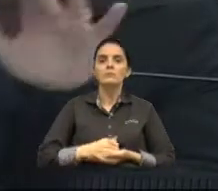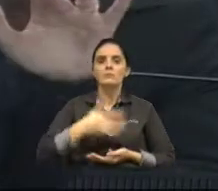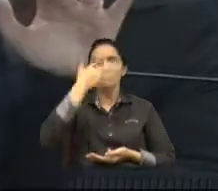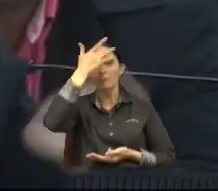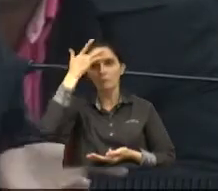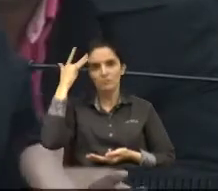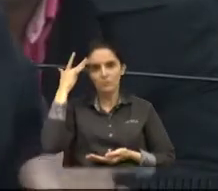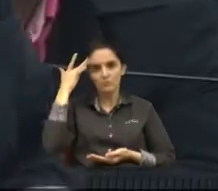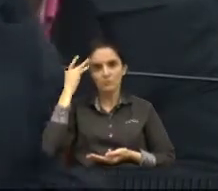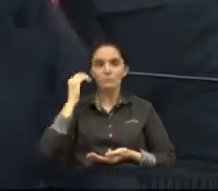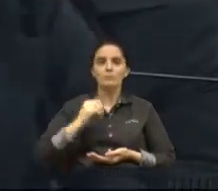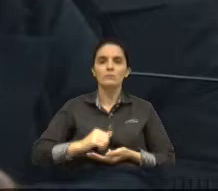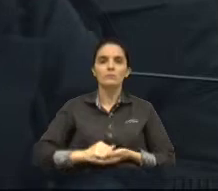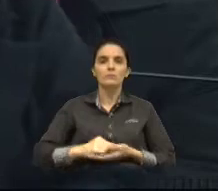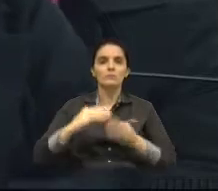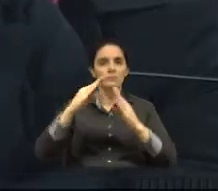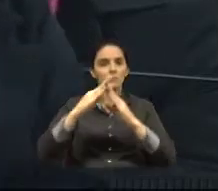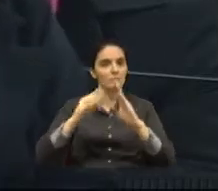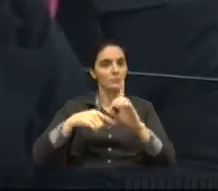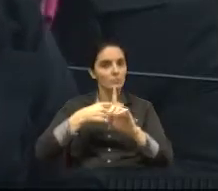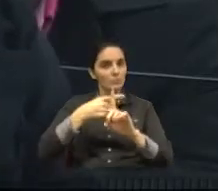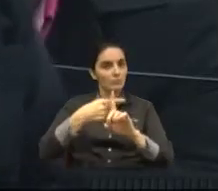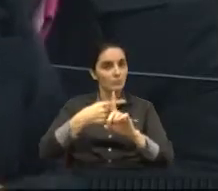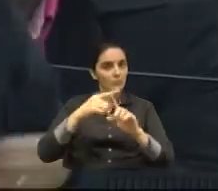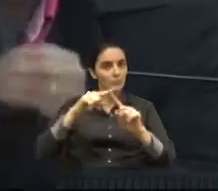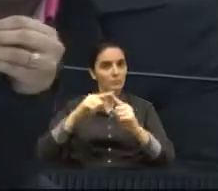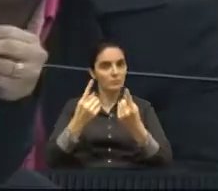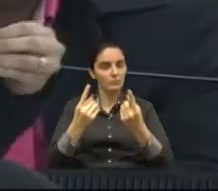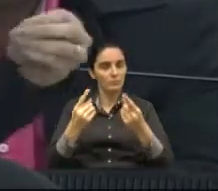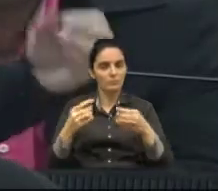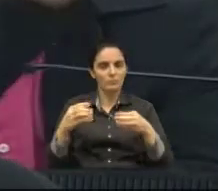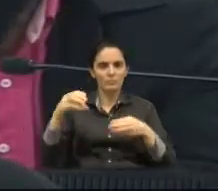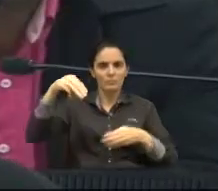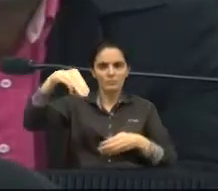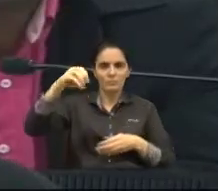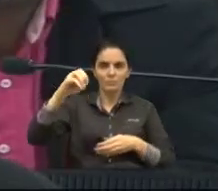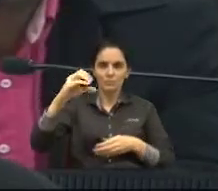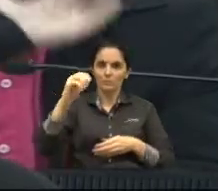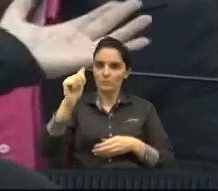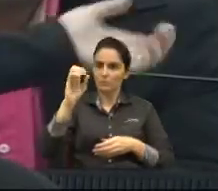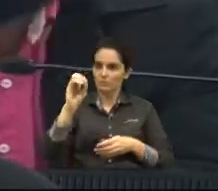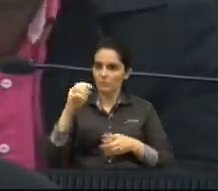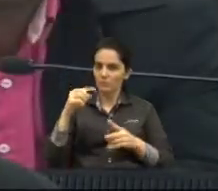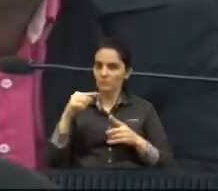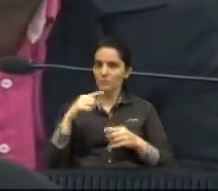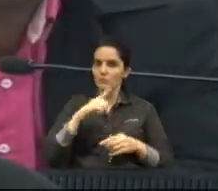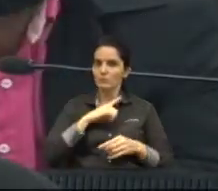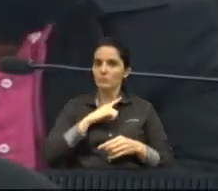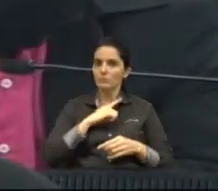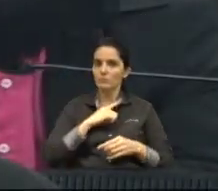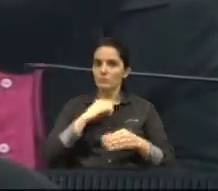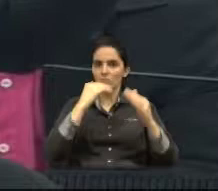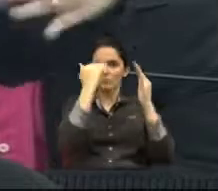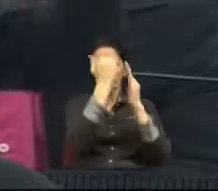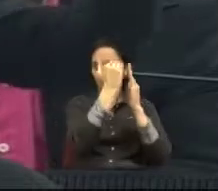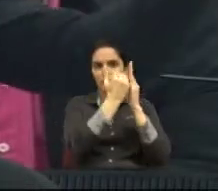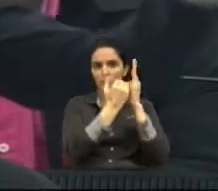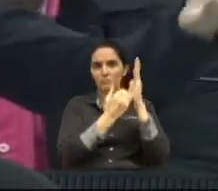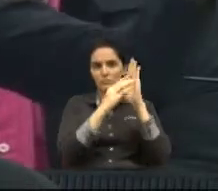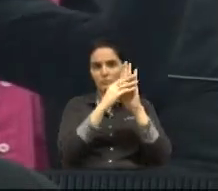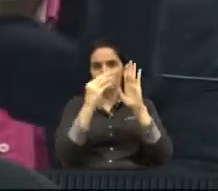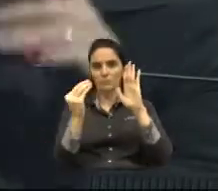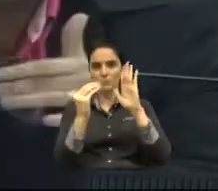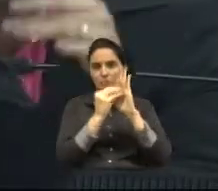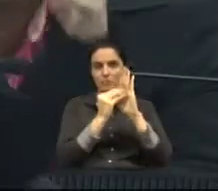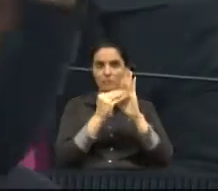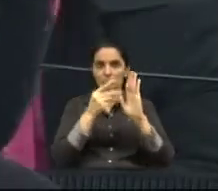de deixar isso registrado, mas dentro do corpo da moção, nós tivemos alguns pontos. Primeiro, que a parte da ementa falava de